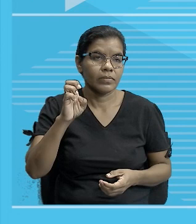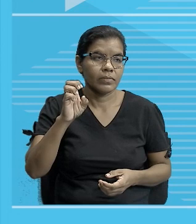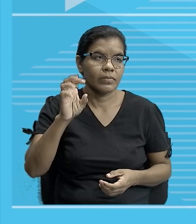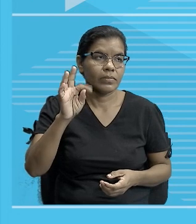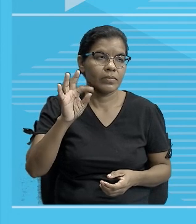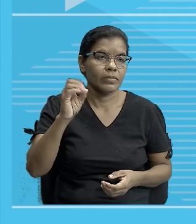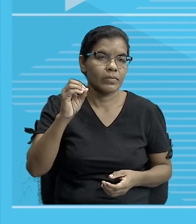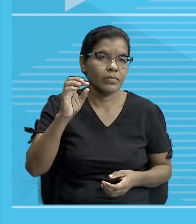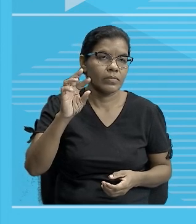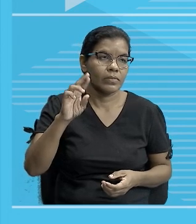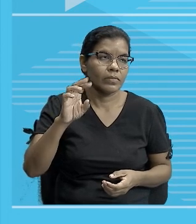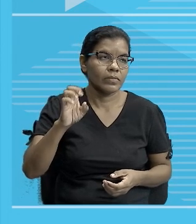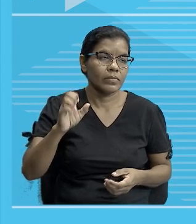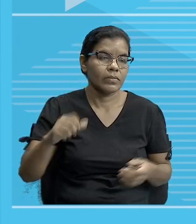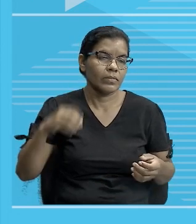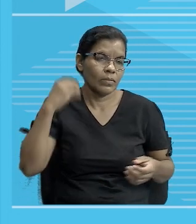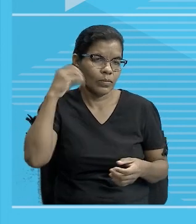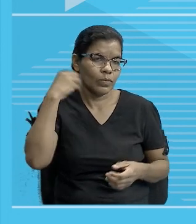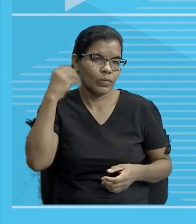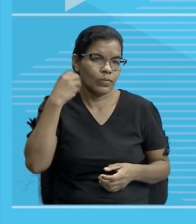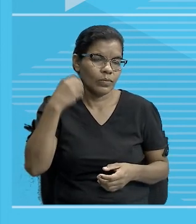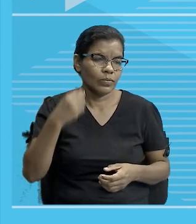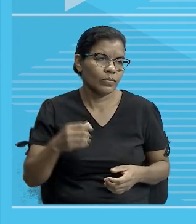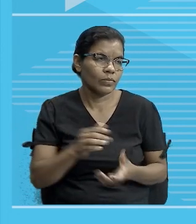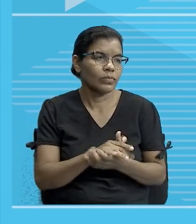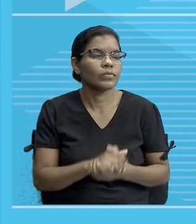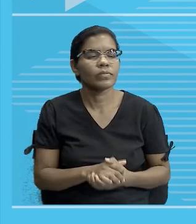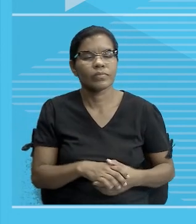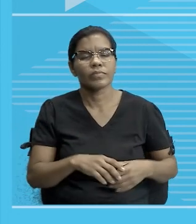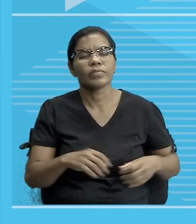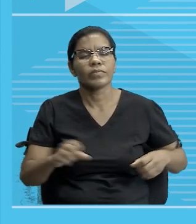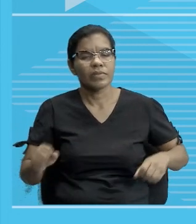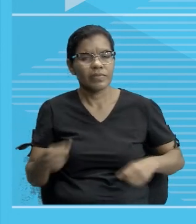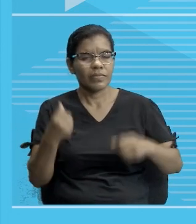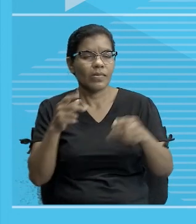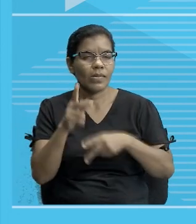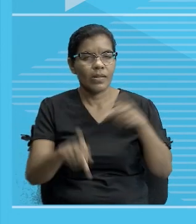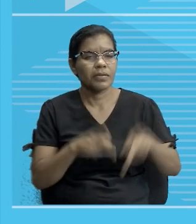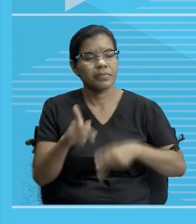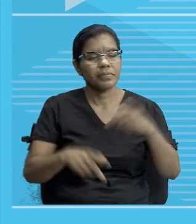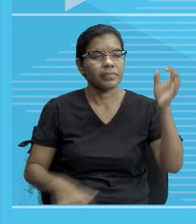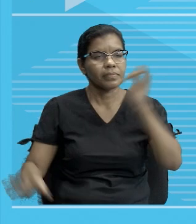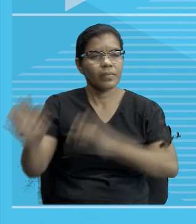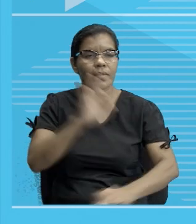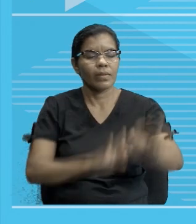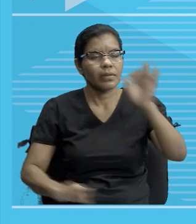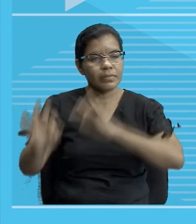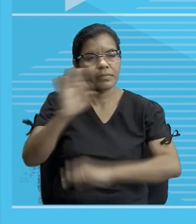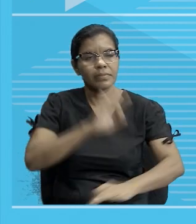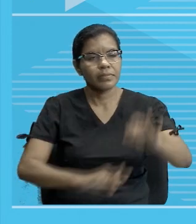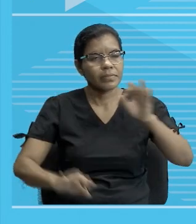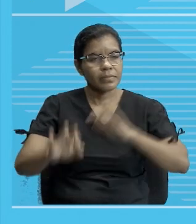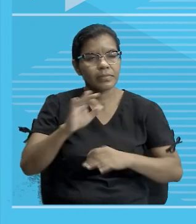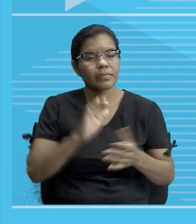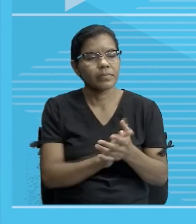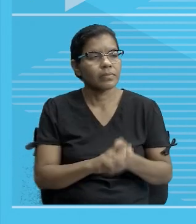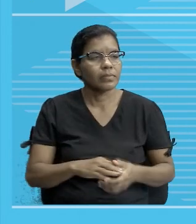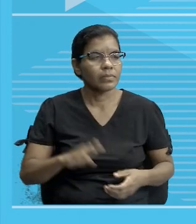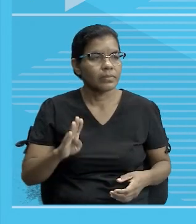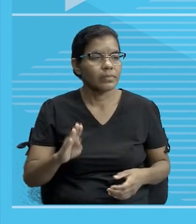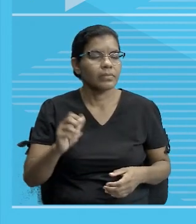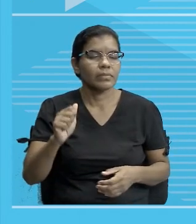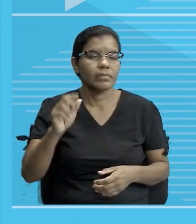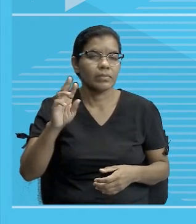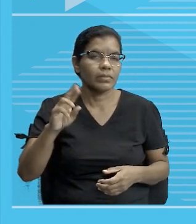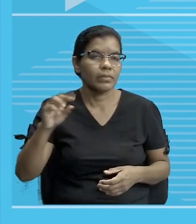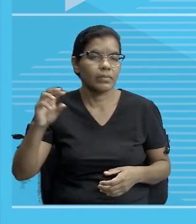Tivemos tentativa de revolta do povo, organizada por Graco Babouf. A França estava